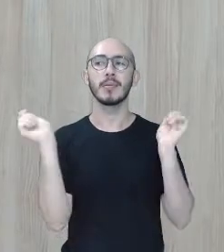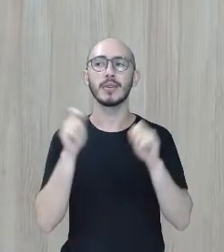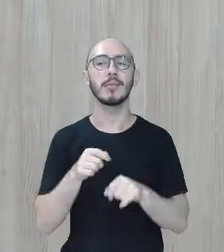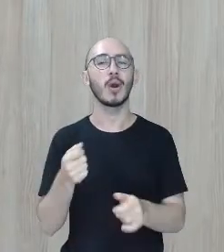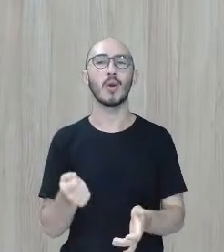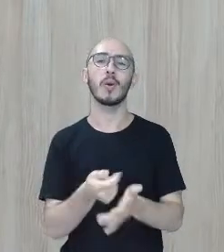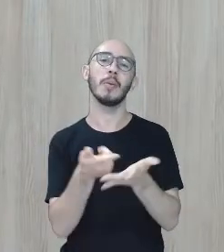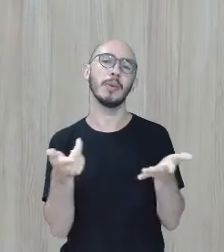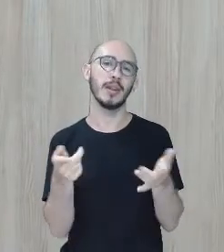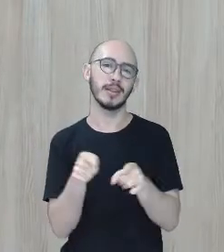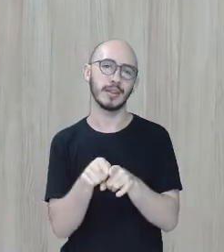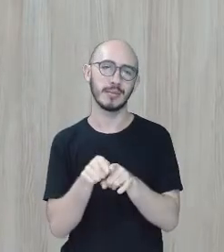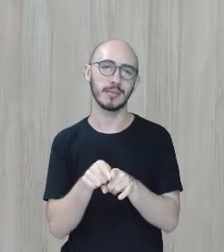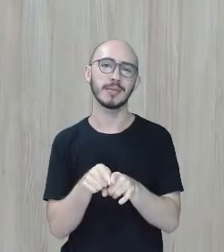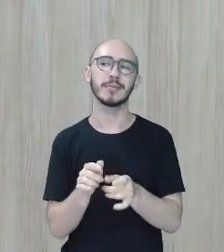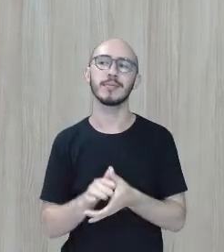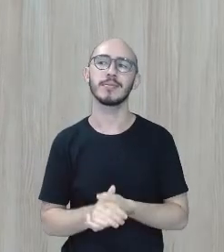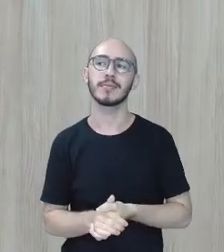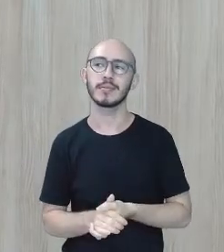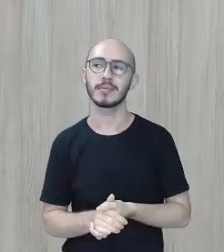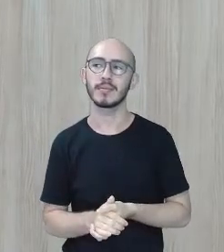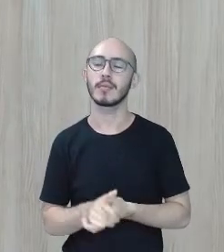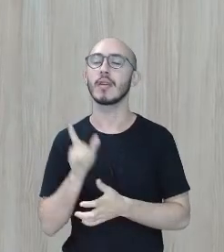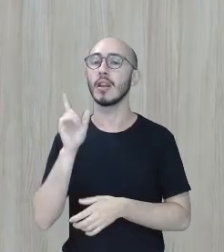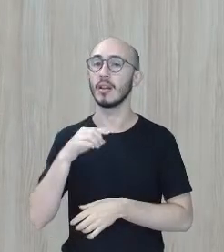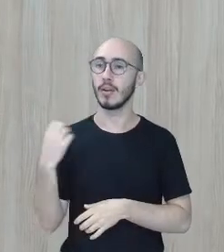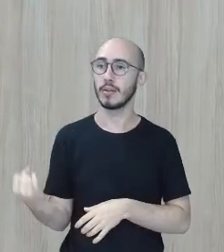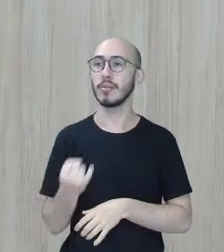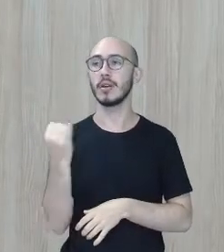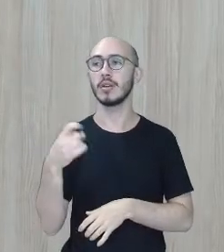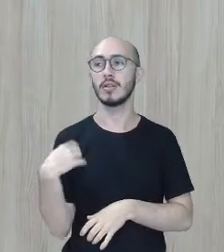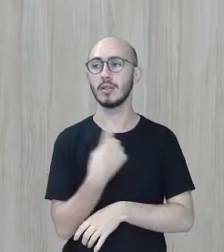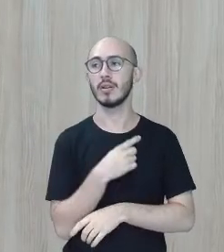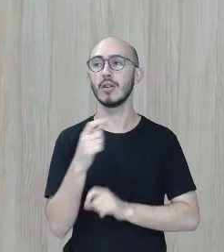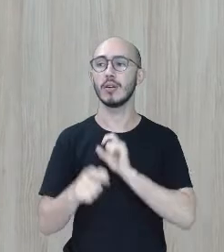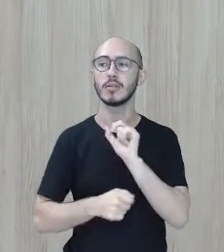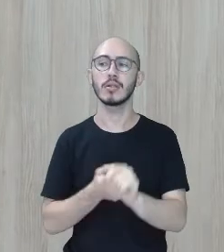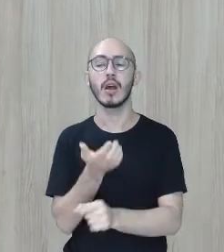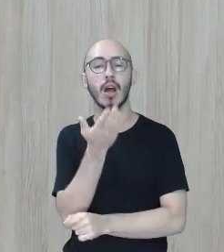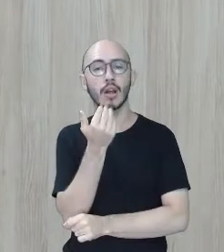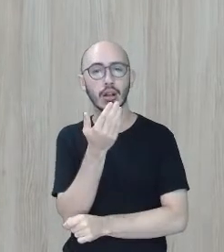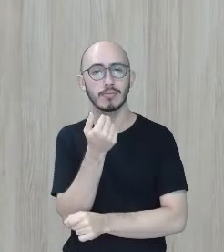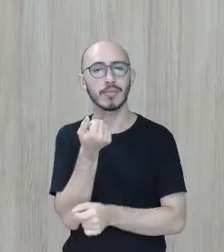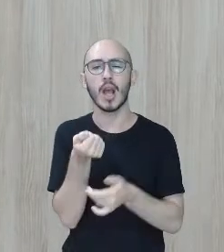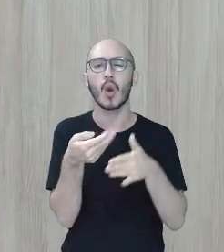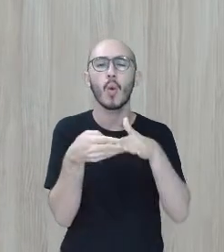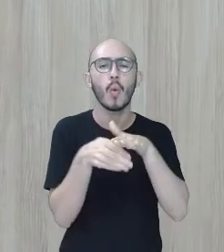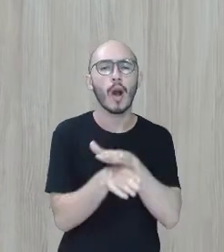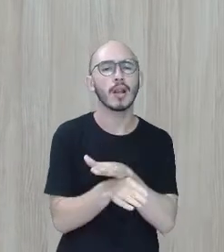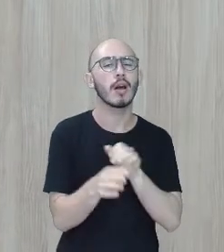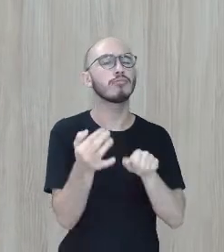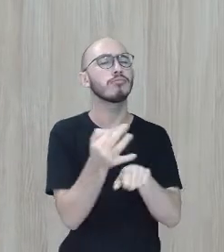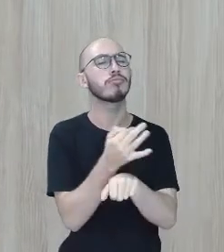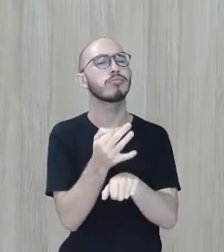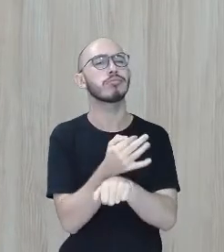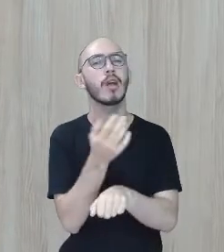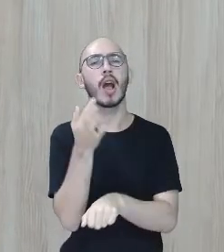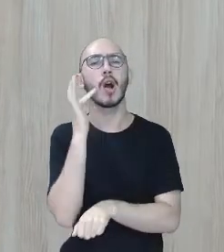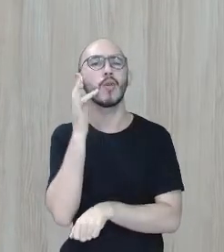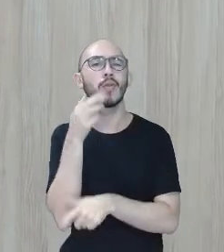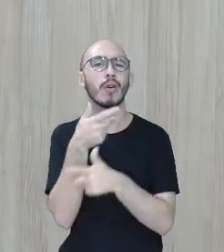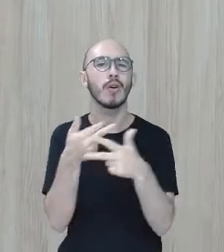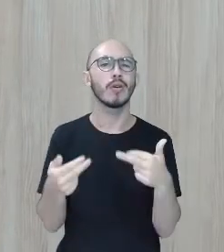esse eletrodoméstico na nossa residência. Então, é muito importante para a conservação dos nossos alimentos, né, das nossas